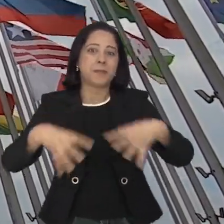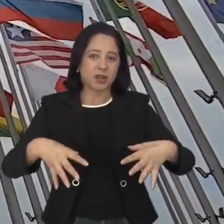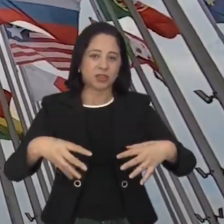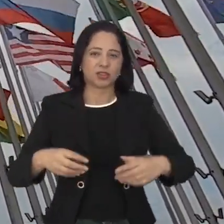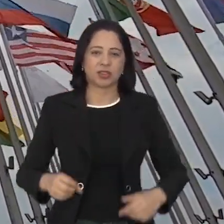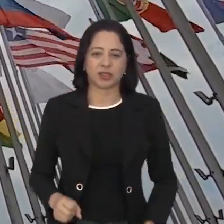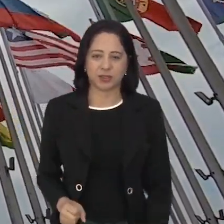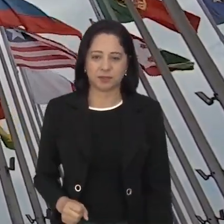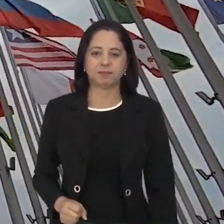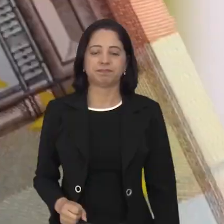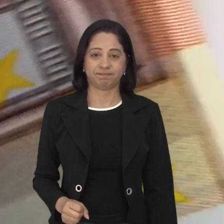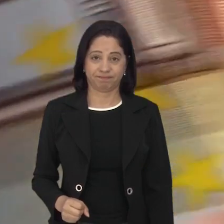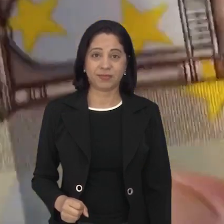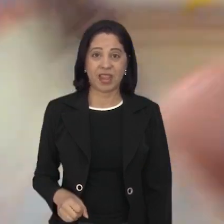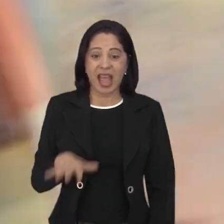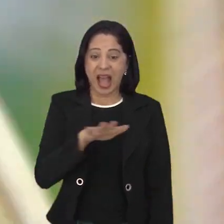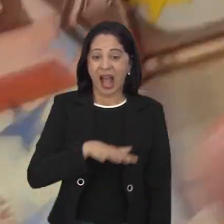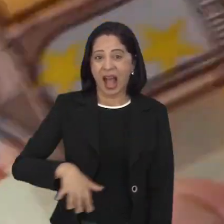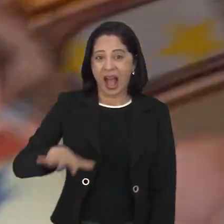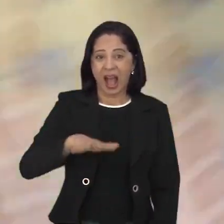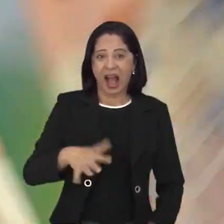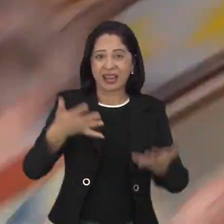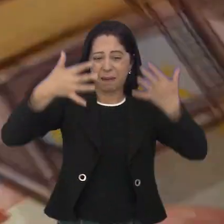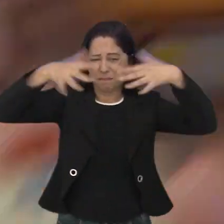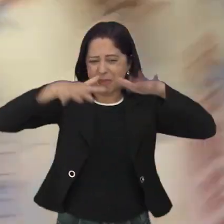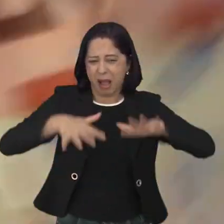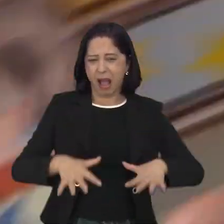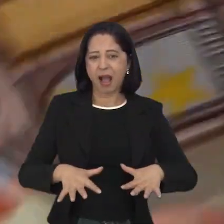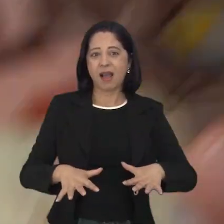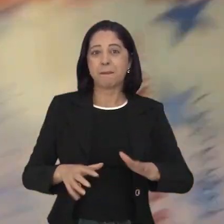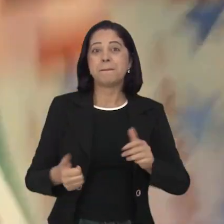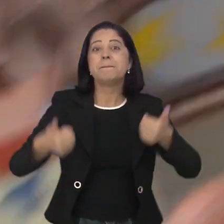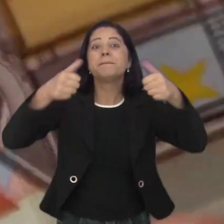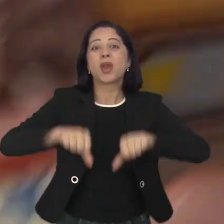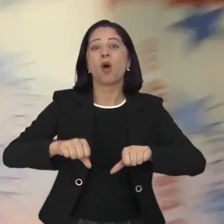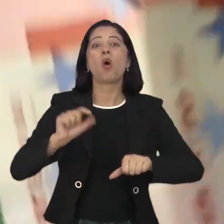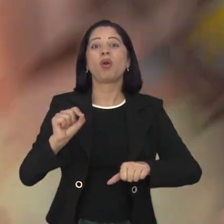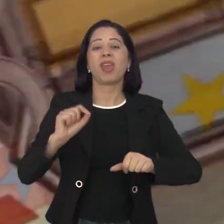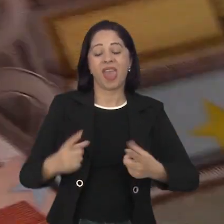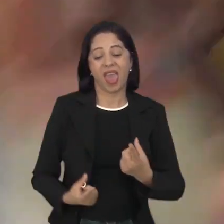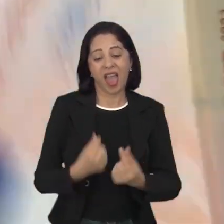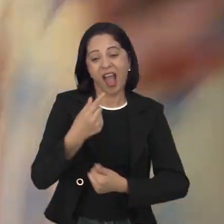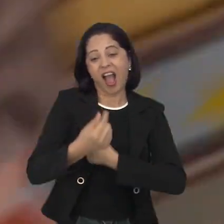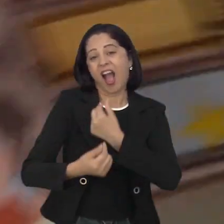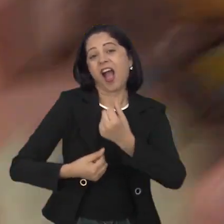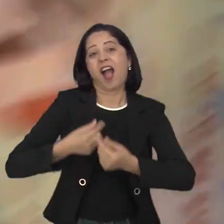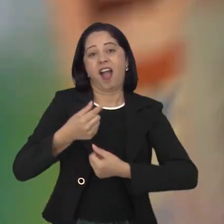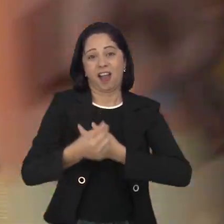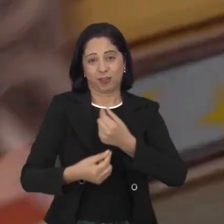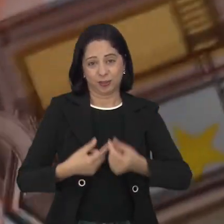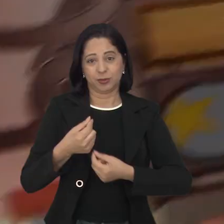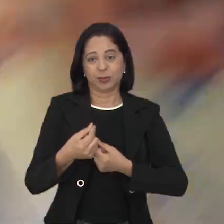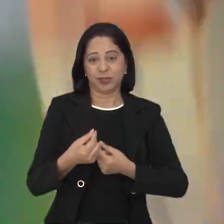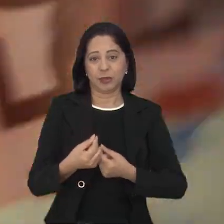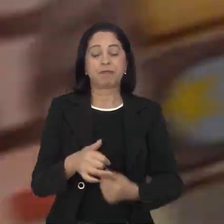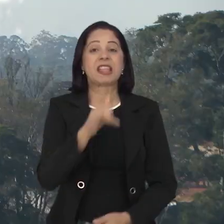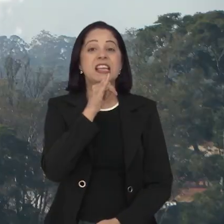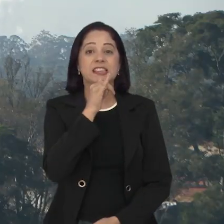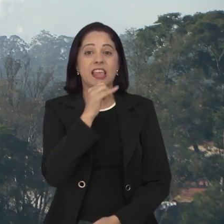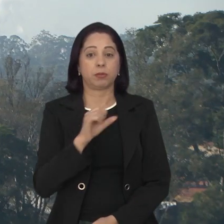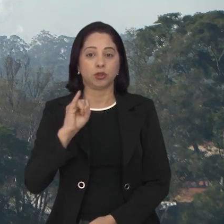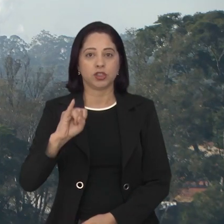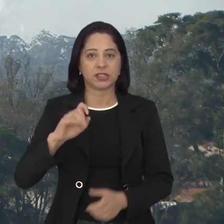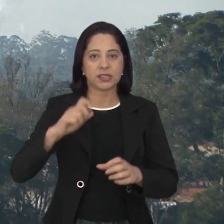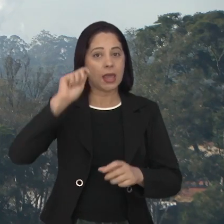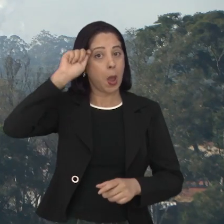comerciais com eles um dos setores mais afetados é a economia as commodities são exemplos desse Impacto